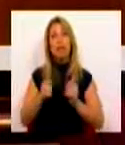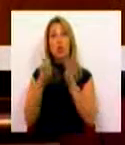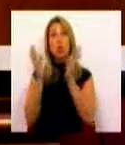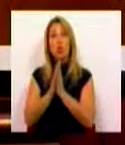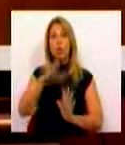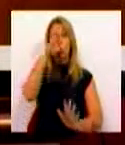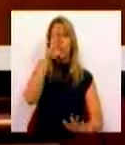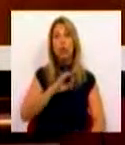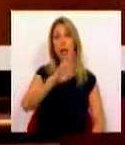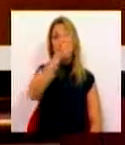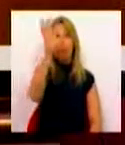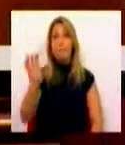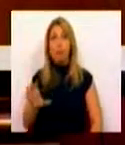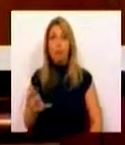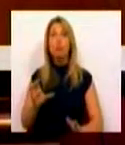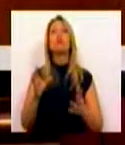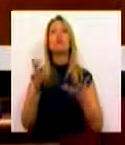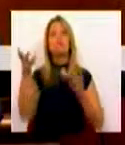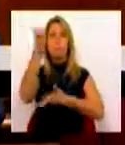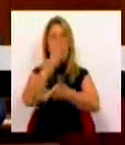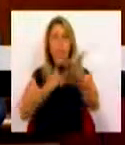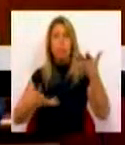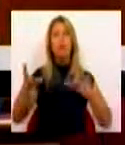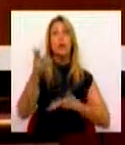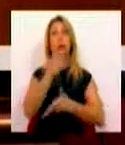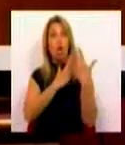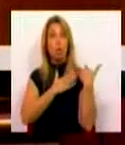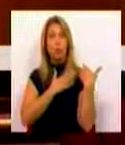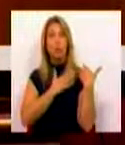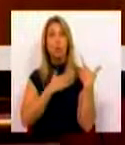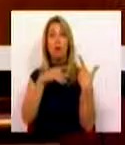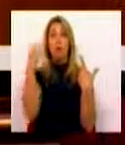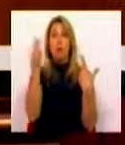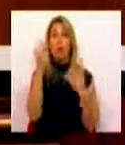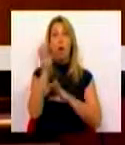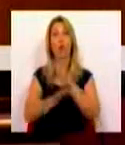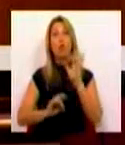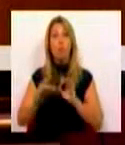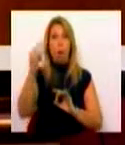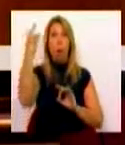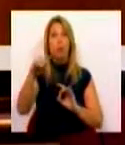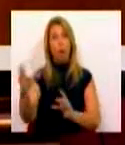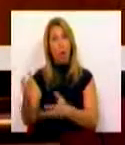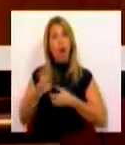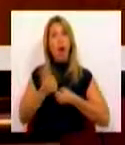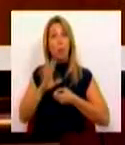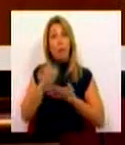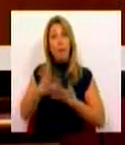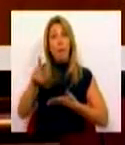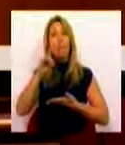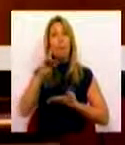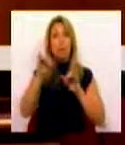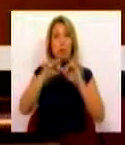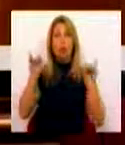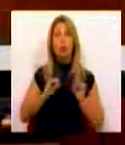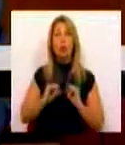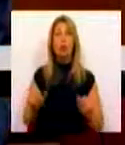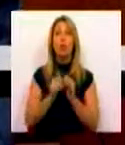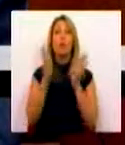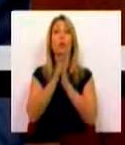partilhar conjuntamente a responsabilidade que a União Europeia tem de acolher e assegurar proteção internacional a